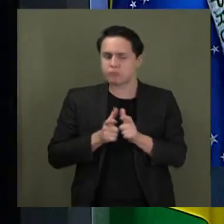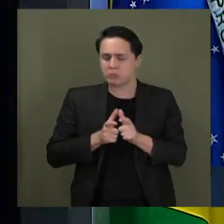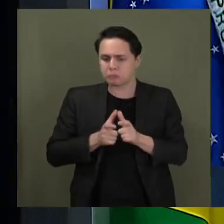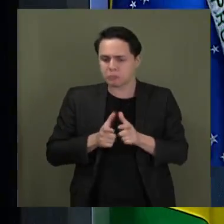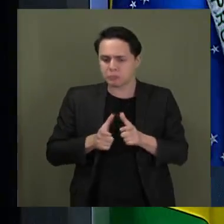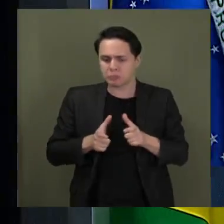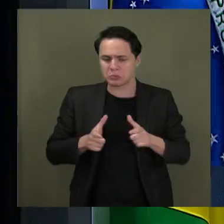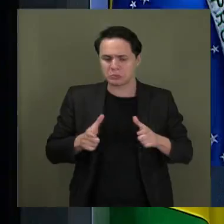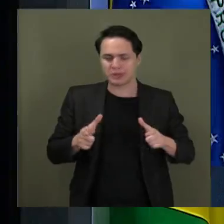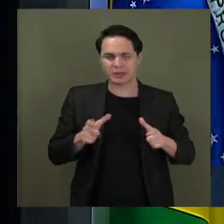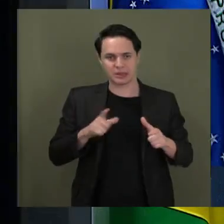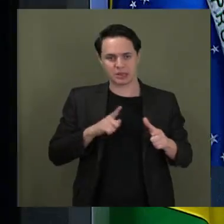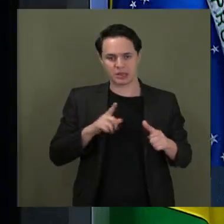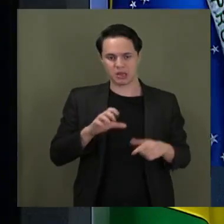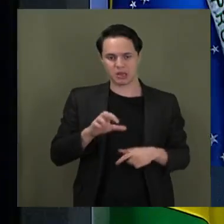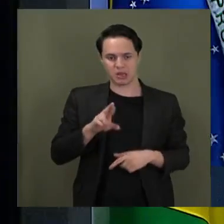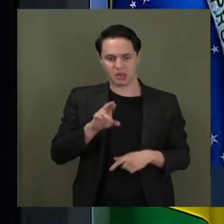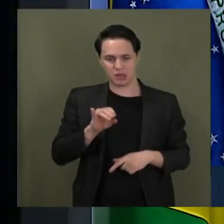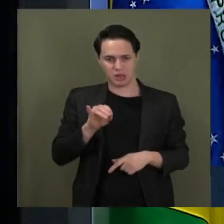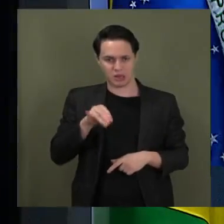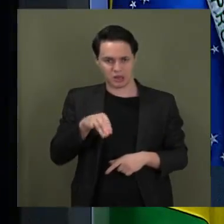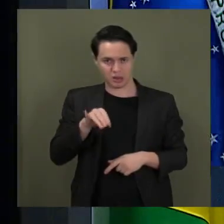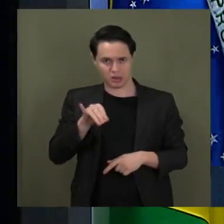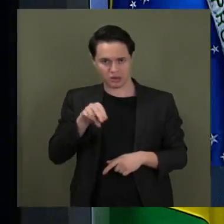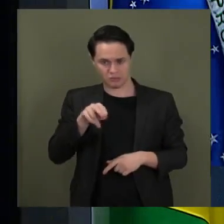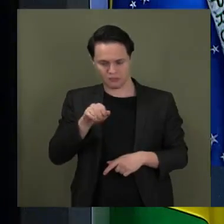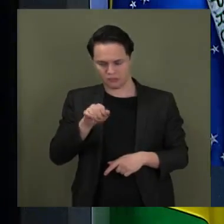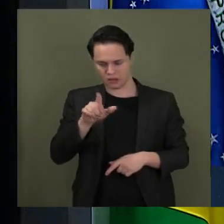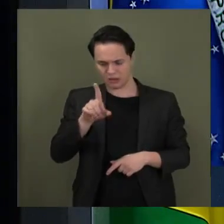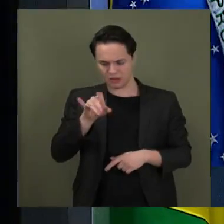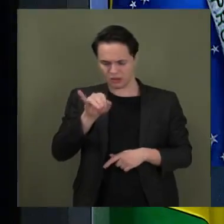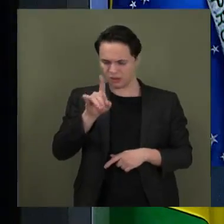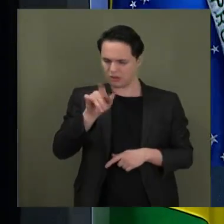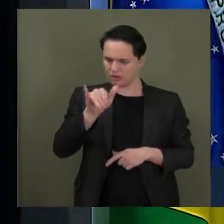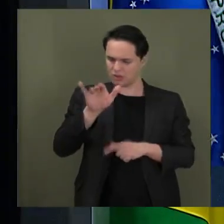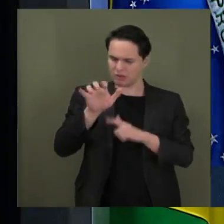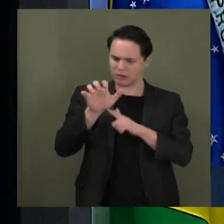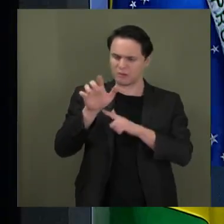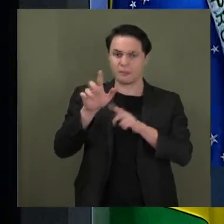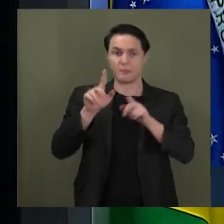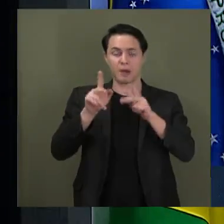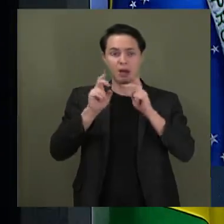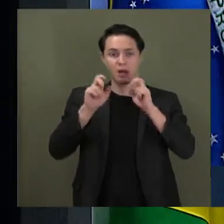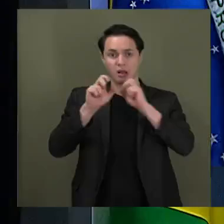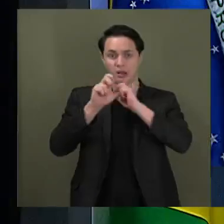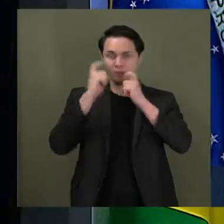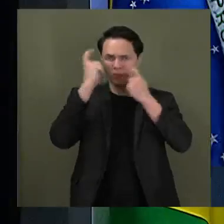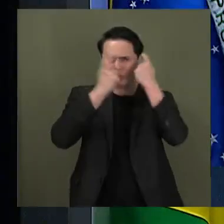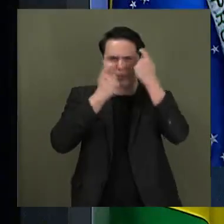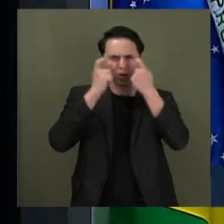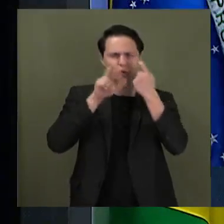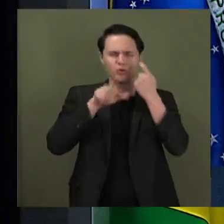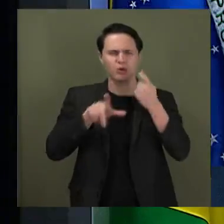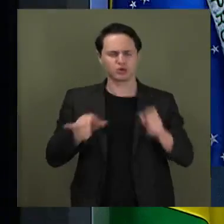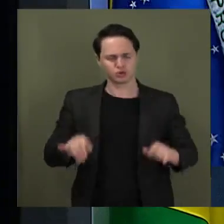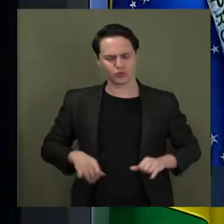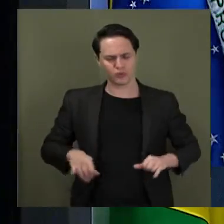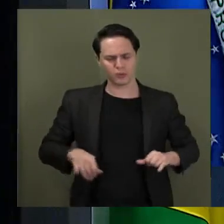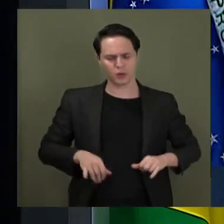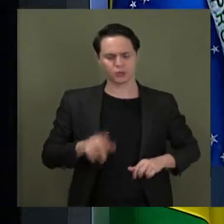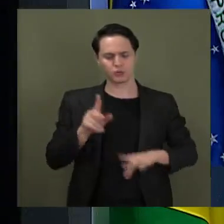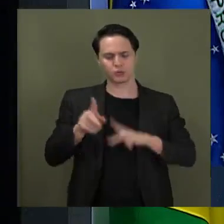da criminalidade. Mas a sua preocupação, e ele deixou claro, não é com o sofrimento do